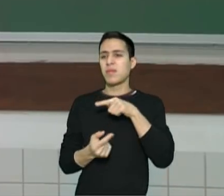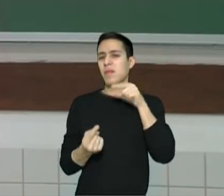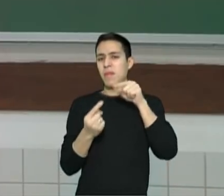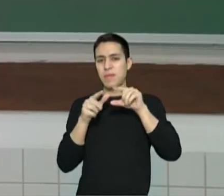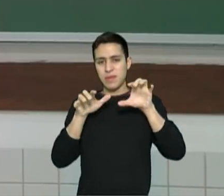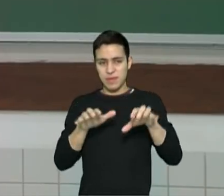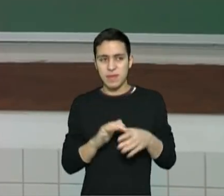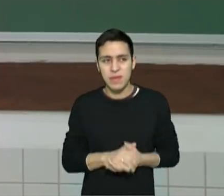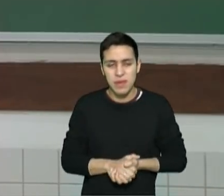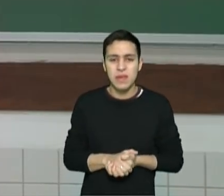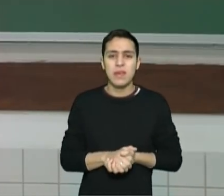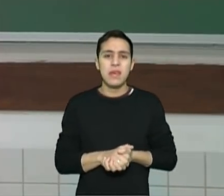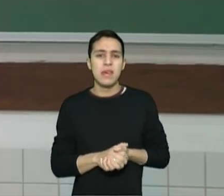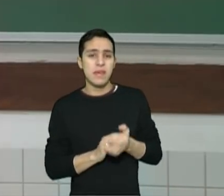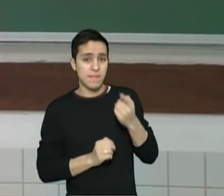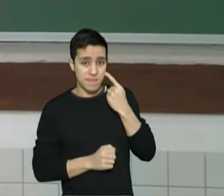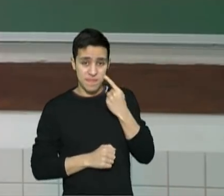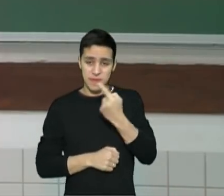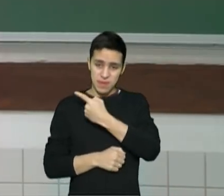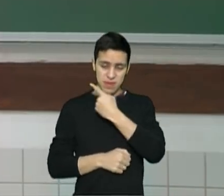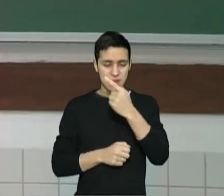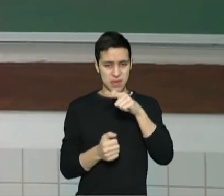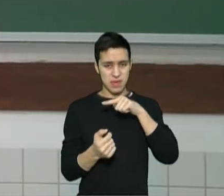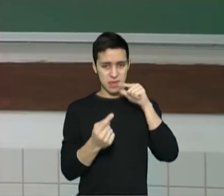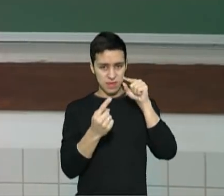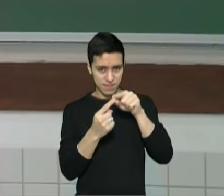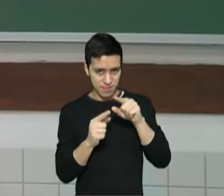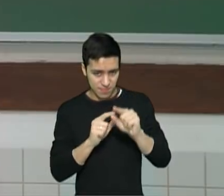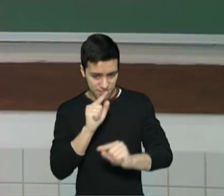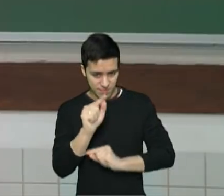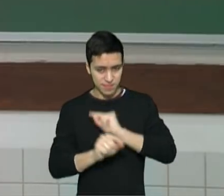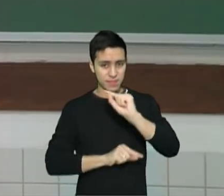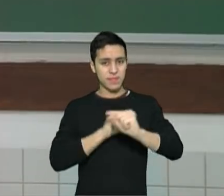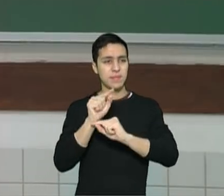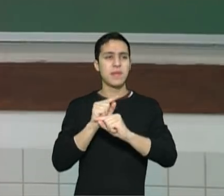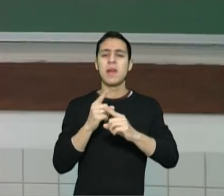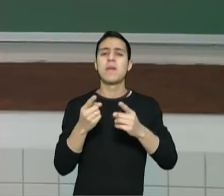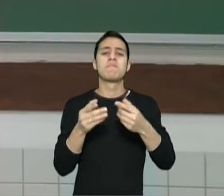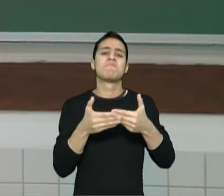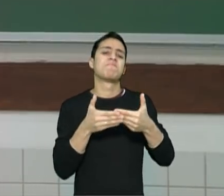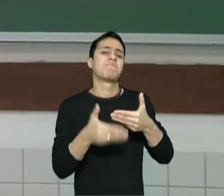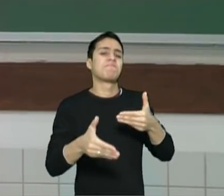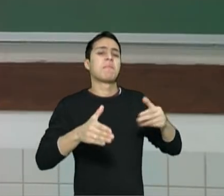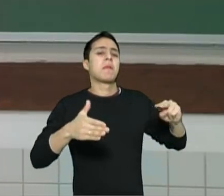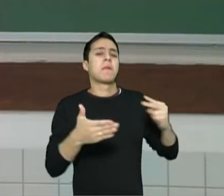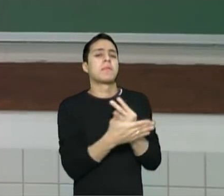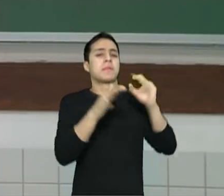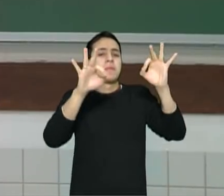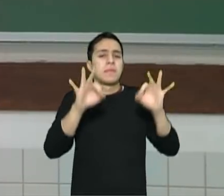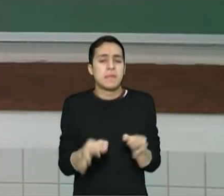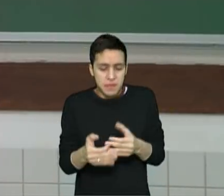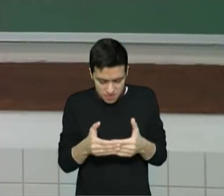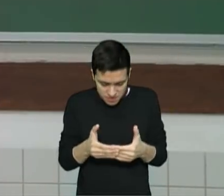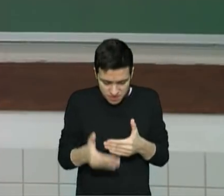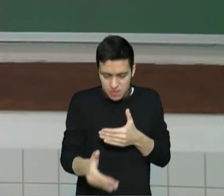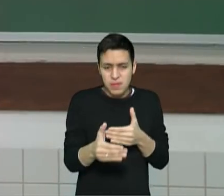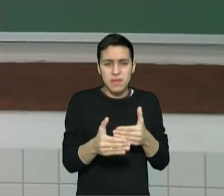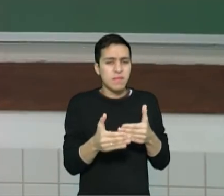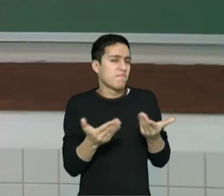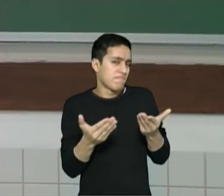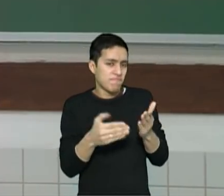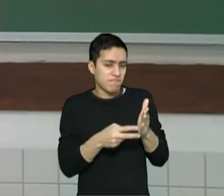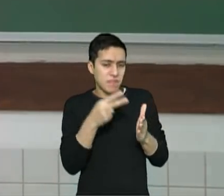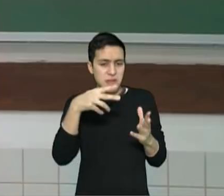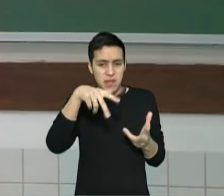objetivo. Vimos que este objetivo ele vai ser concretizado logo já na sequência ao final da Segunda